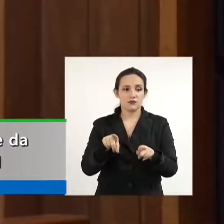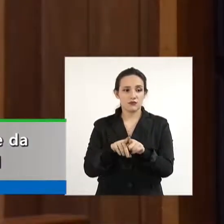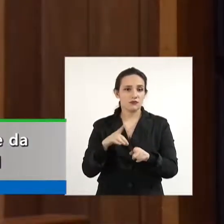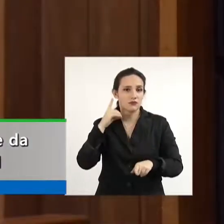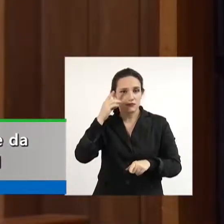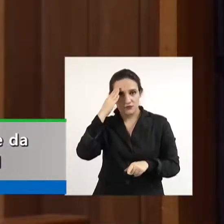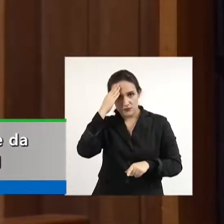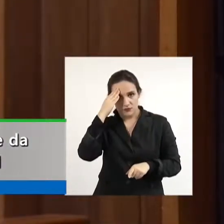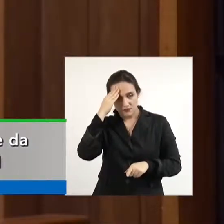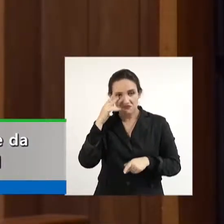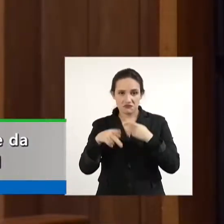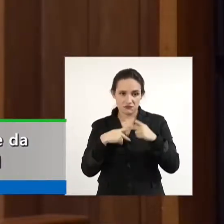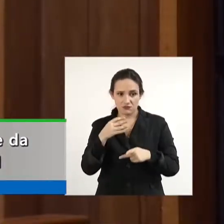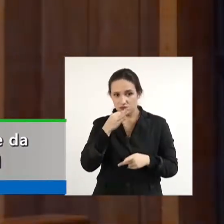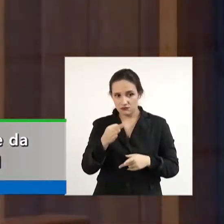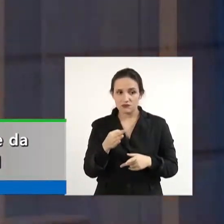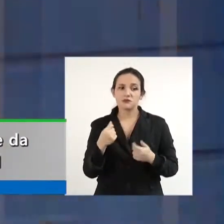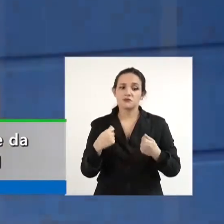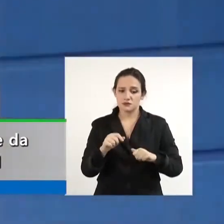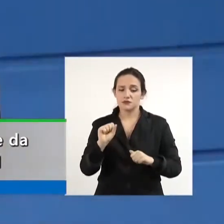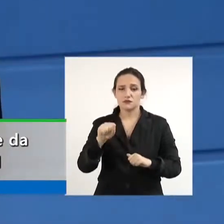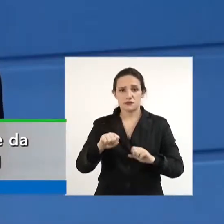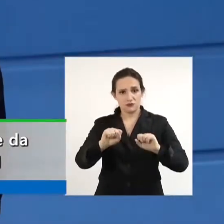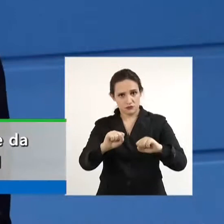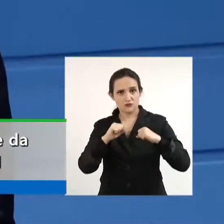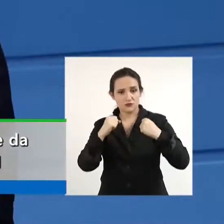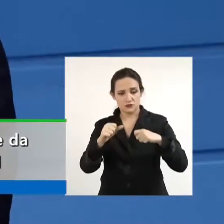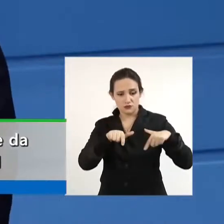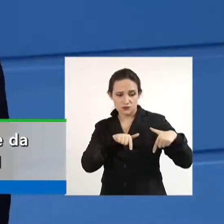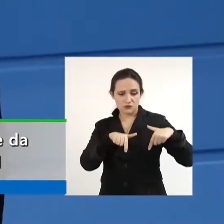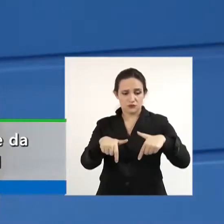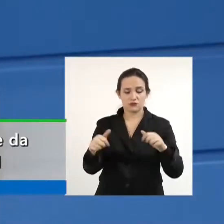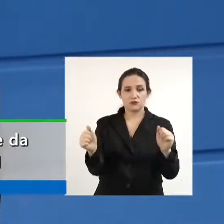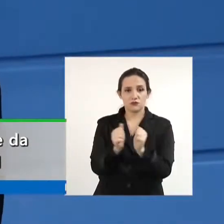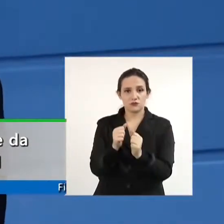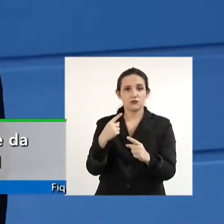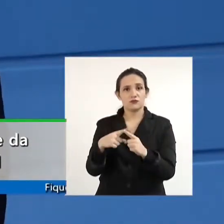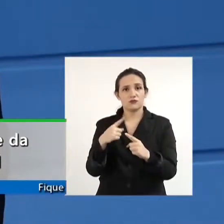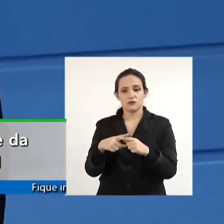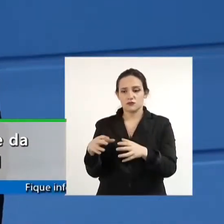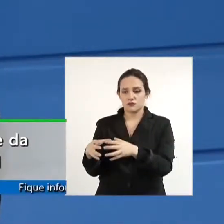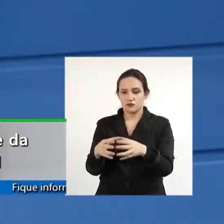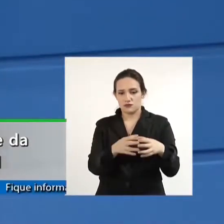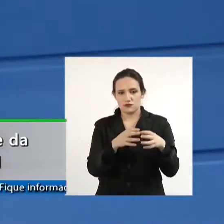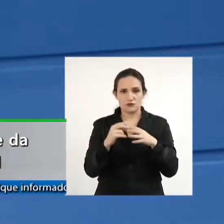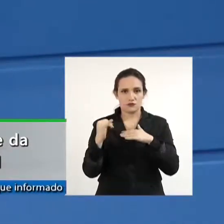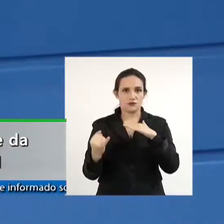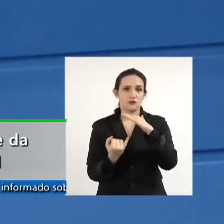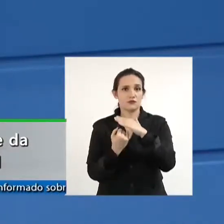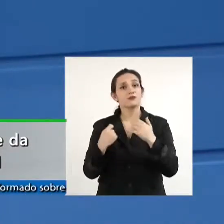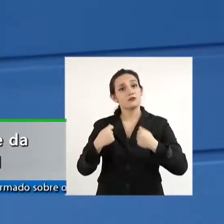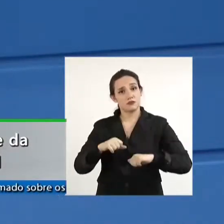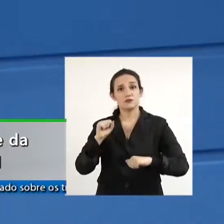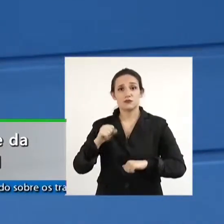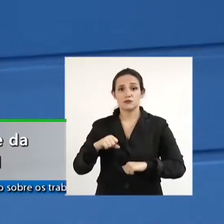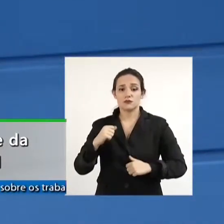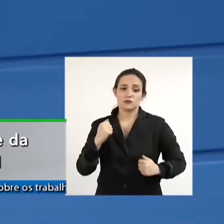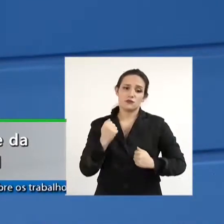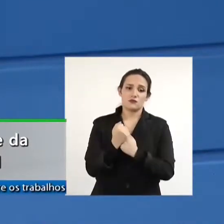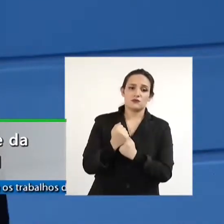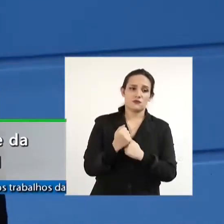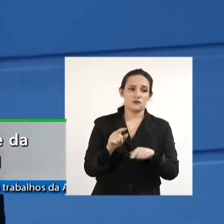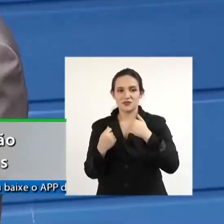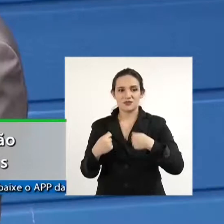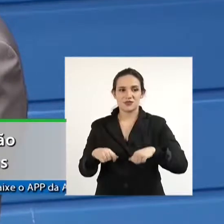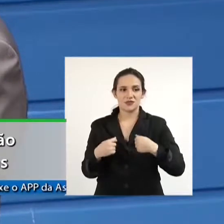precisamos estar sempre juntos nessa luta, porque essas instituições realmente precisam do nosso apoio, do